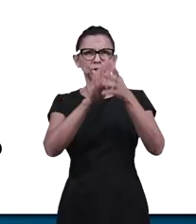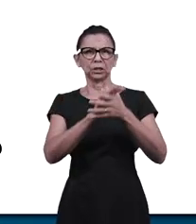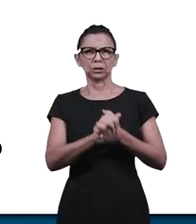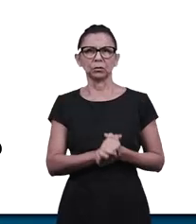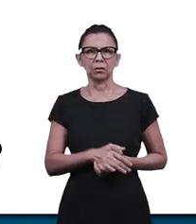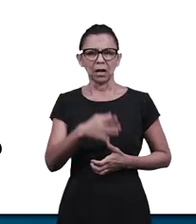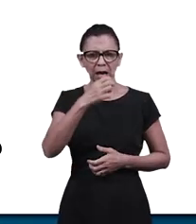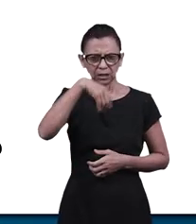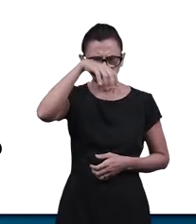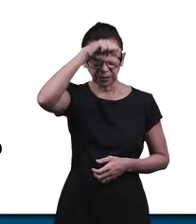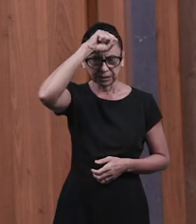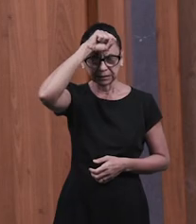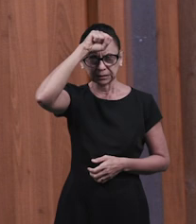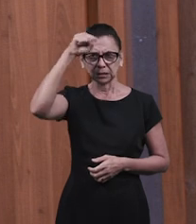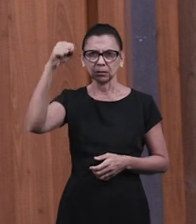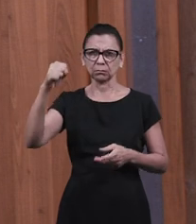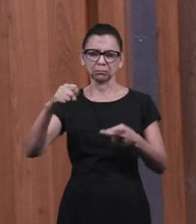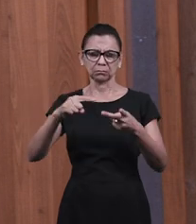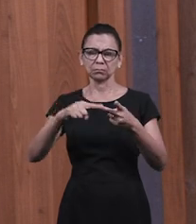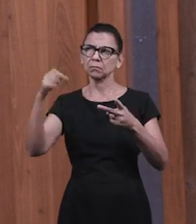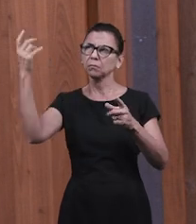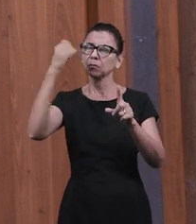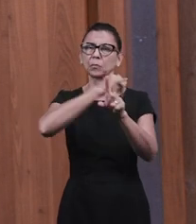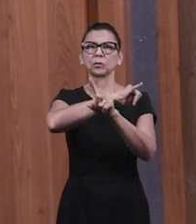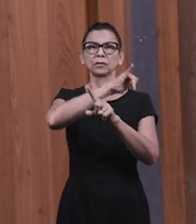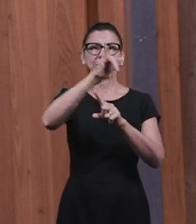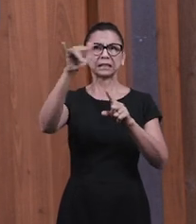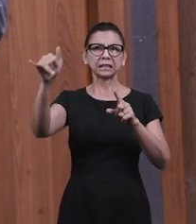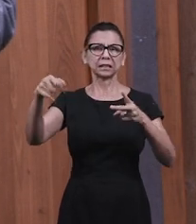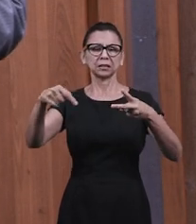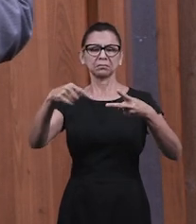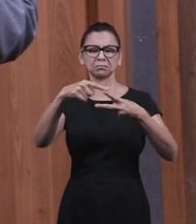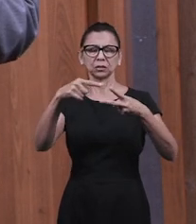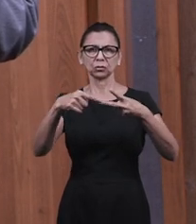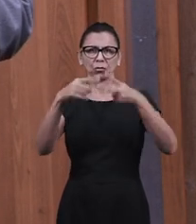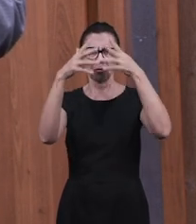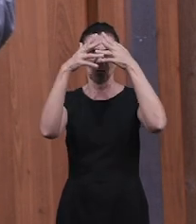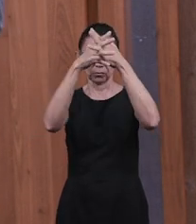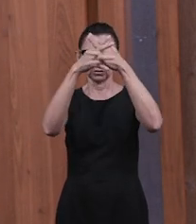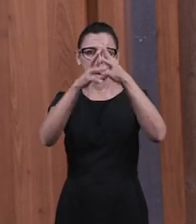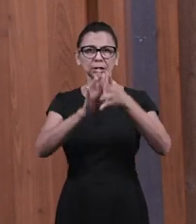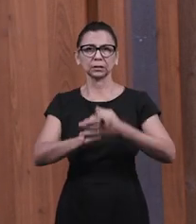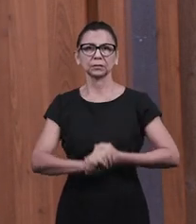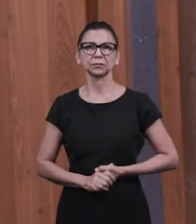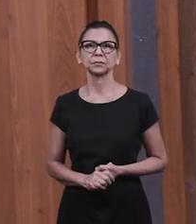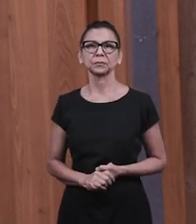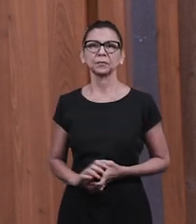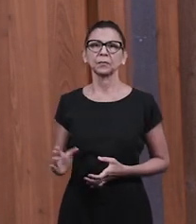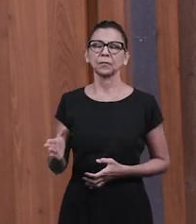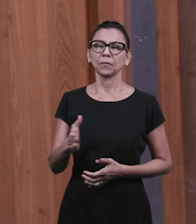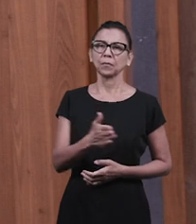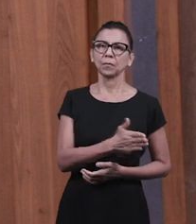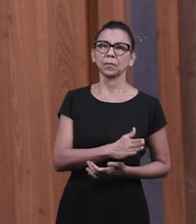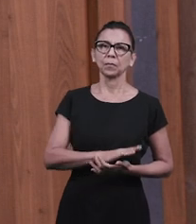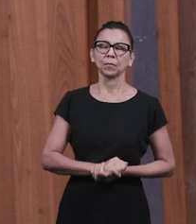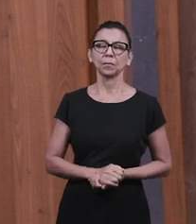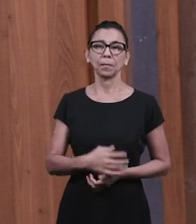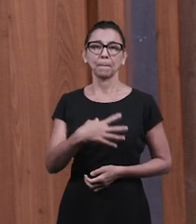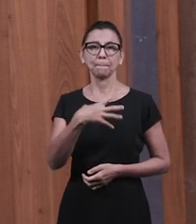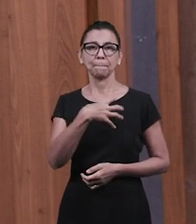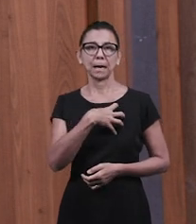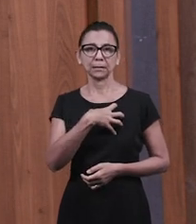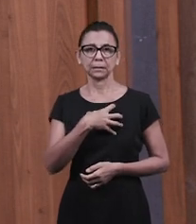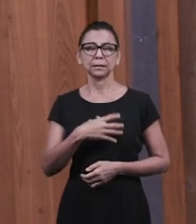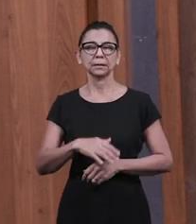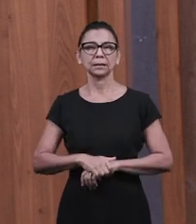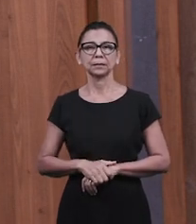profecia? Essa pergunta, quem vai responder é o nosso irmão Ítalo. Ele é lá da igreja de Porto Seguro, no estado